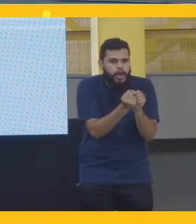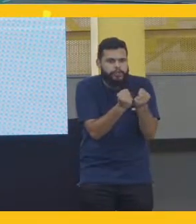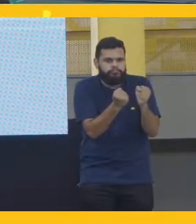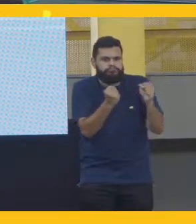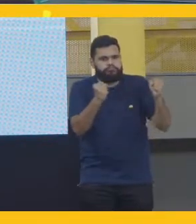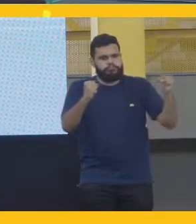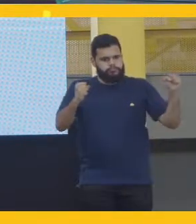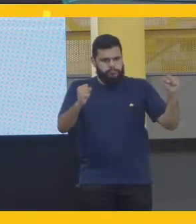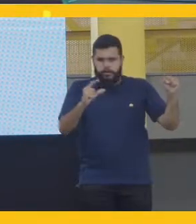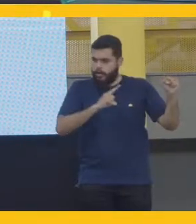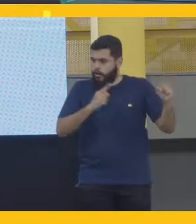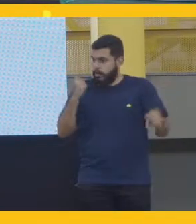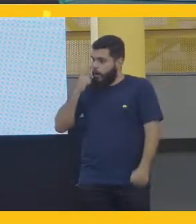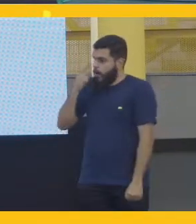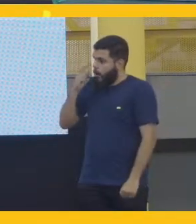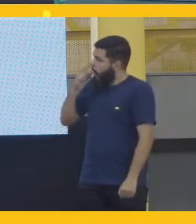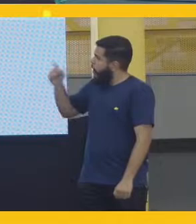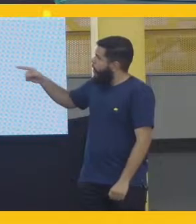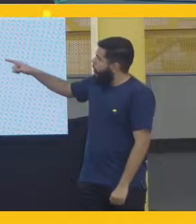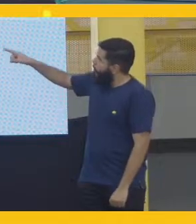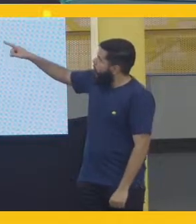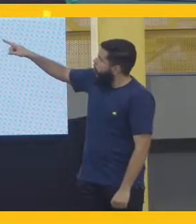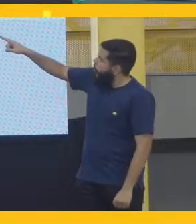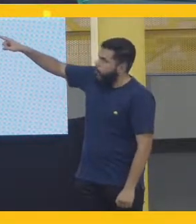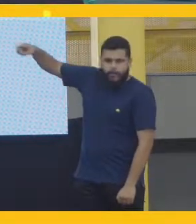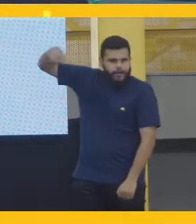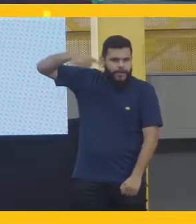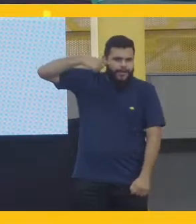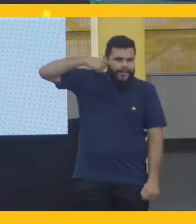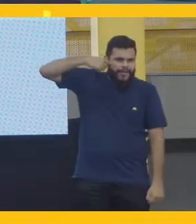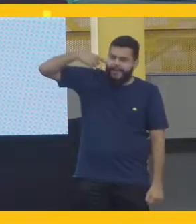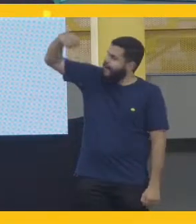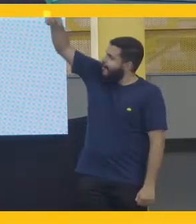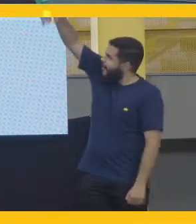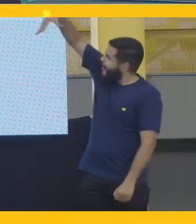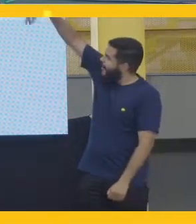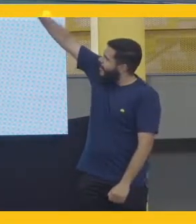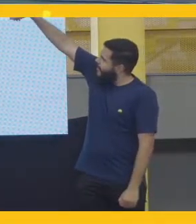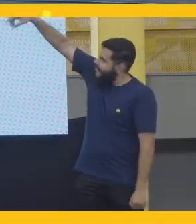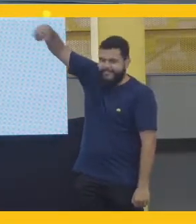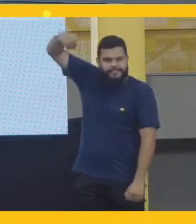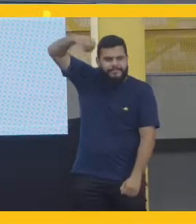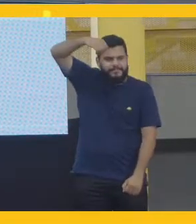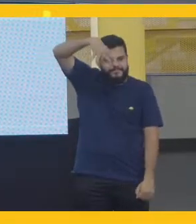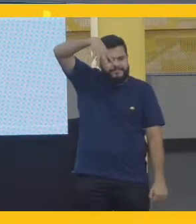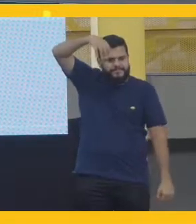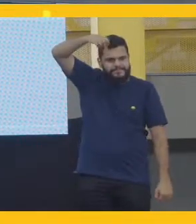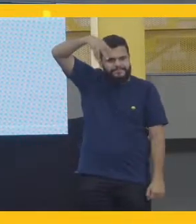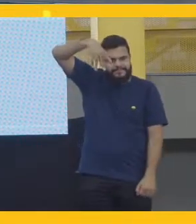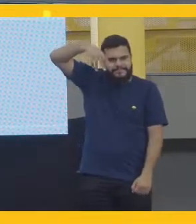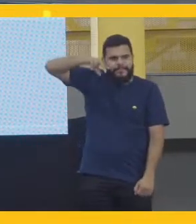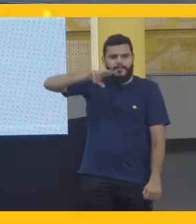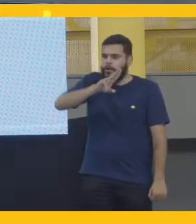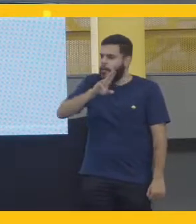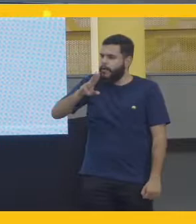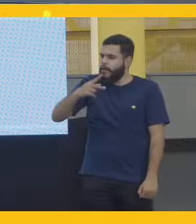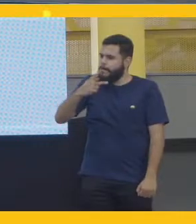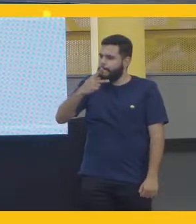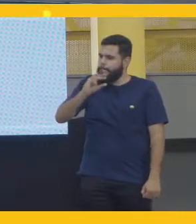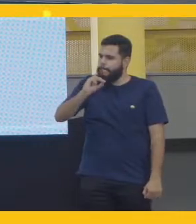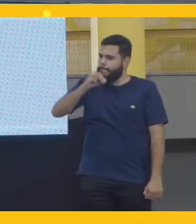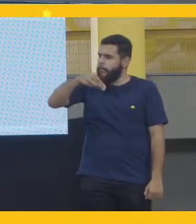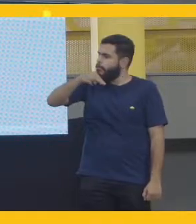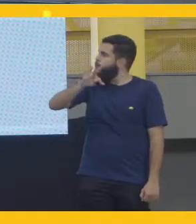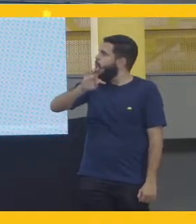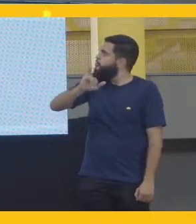Olha essa lâmpada lá no meio da sala. Ela é chamada fonte de luz pontiforme. Que